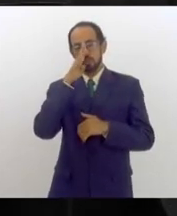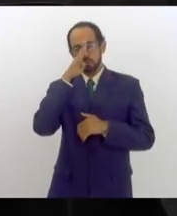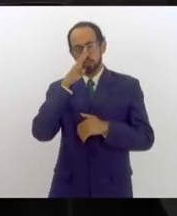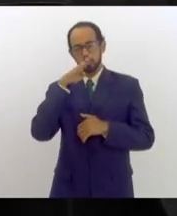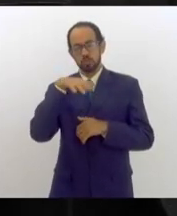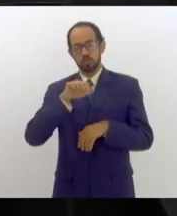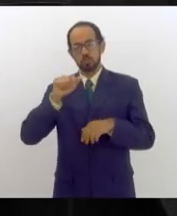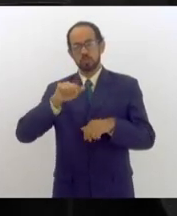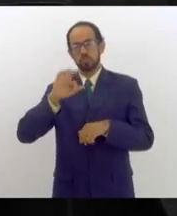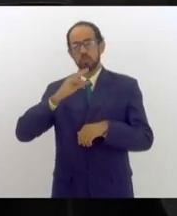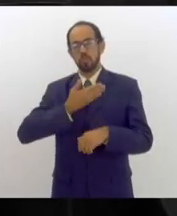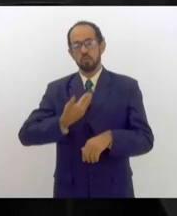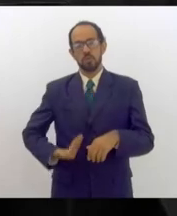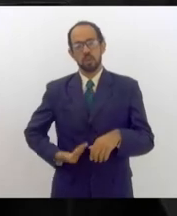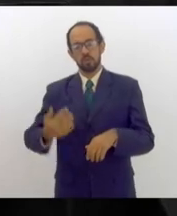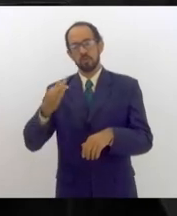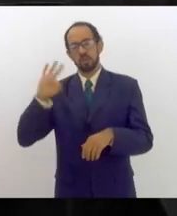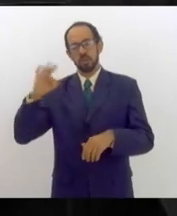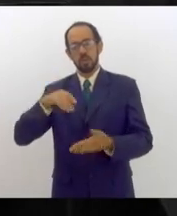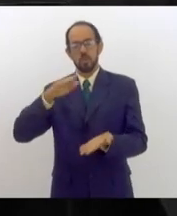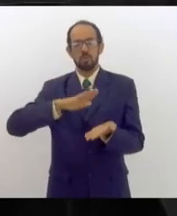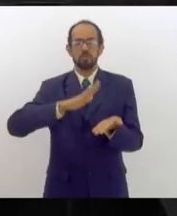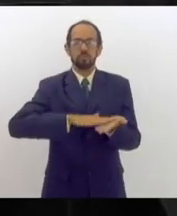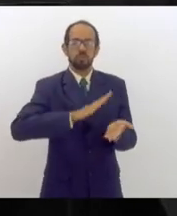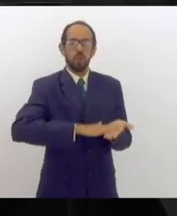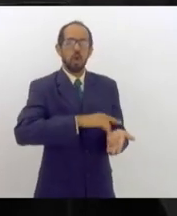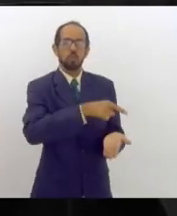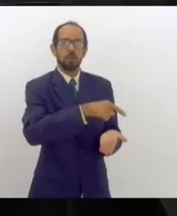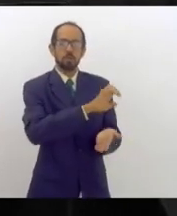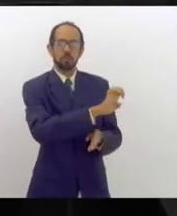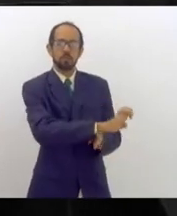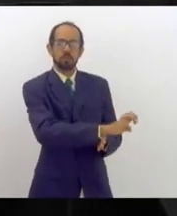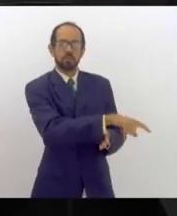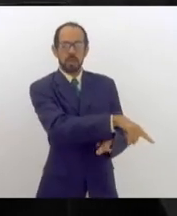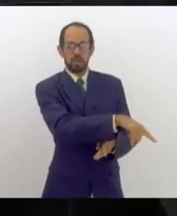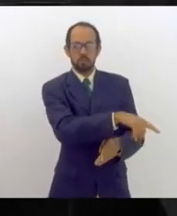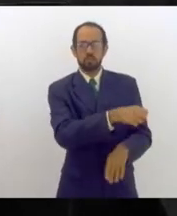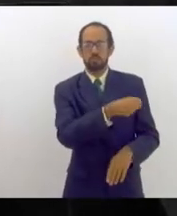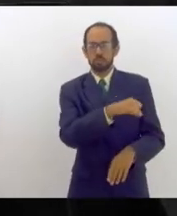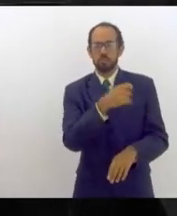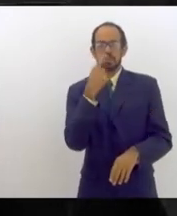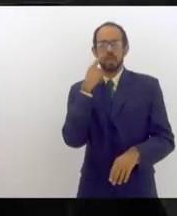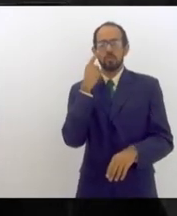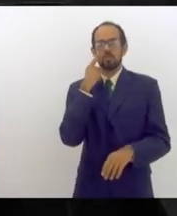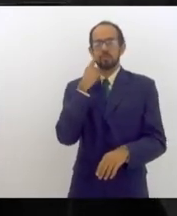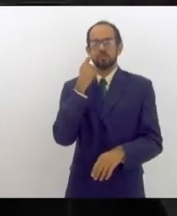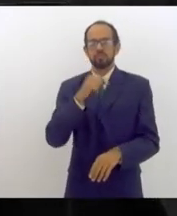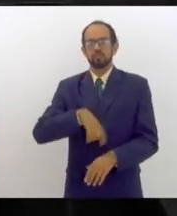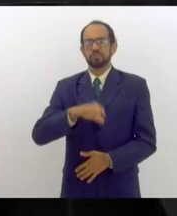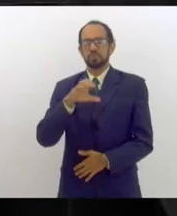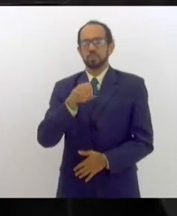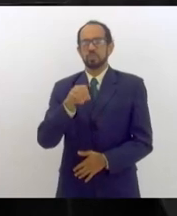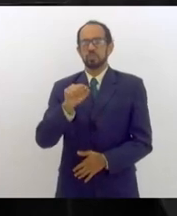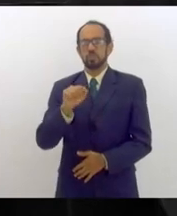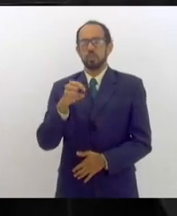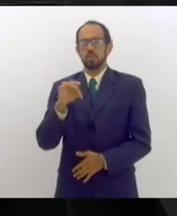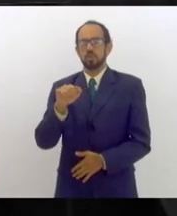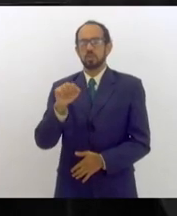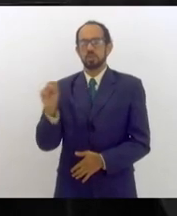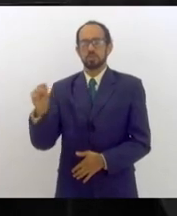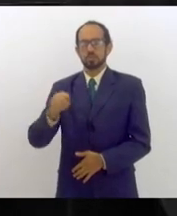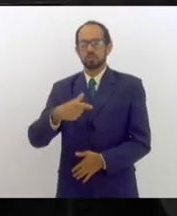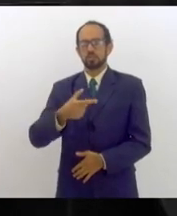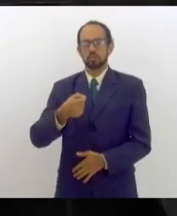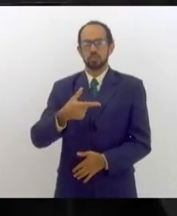dos Estados Se você pegar a prestação de quantas de 2013 até o último